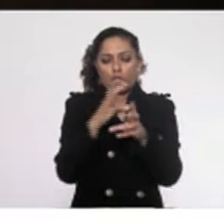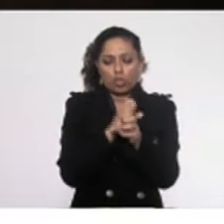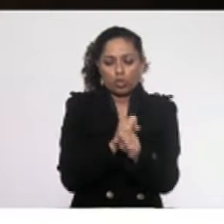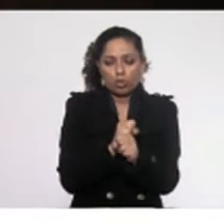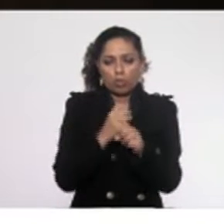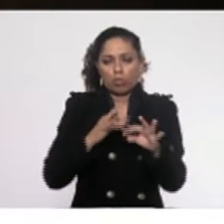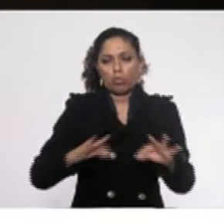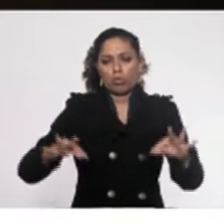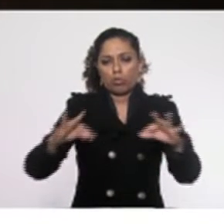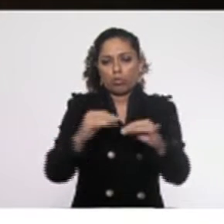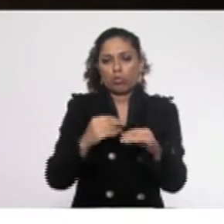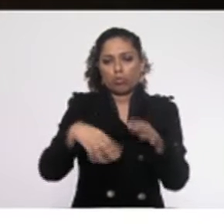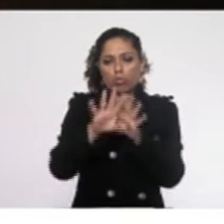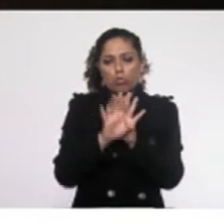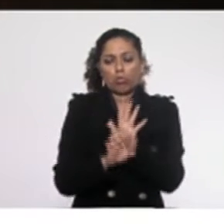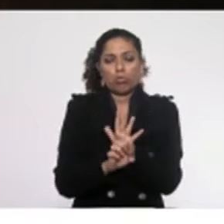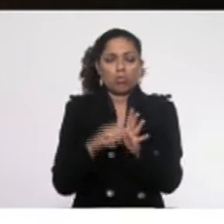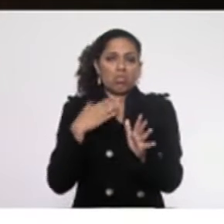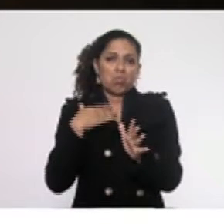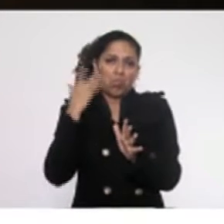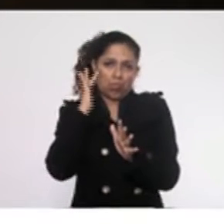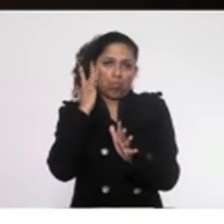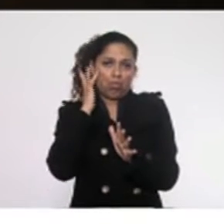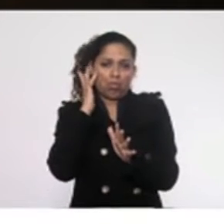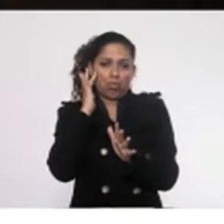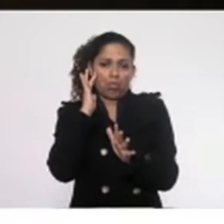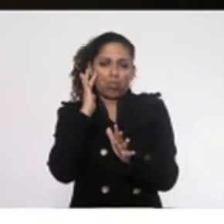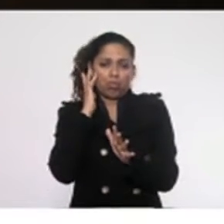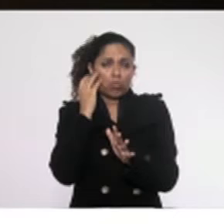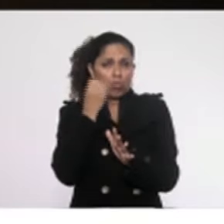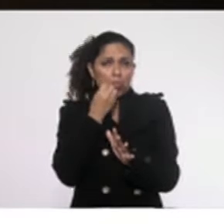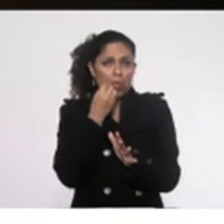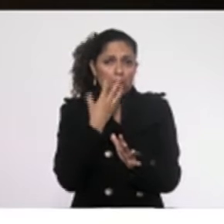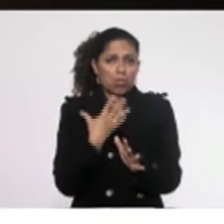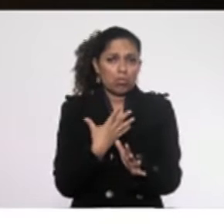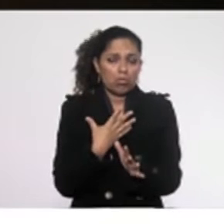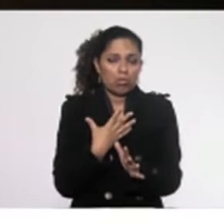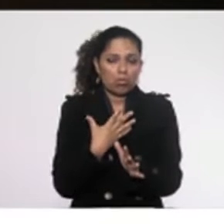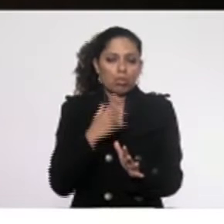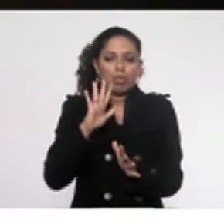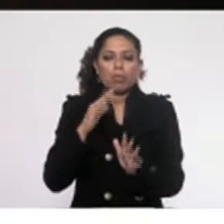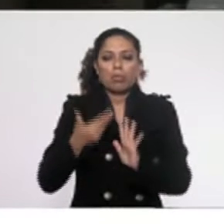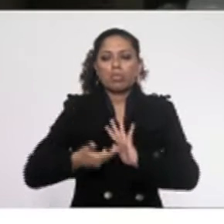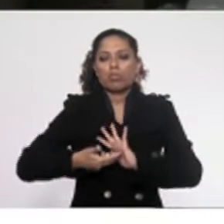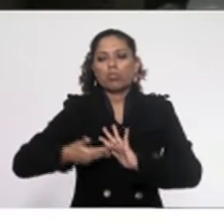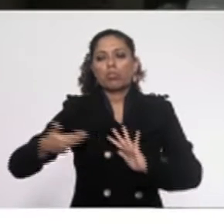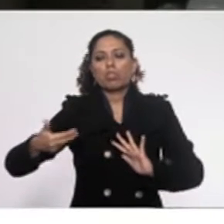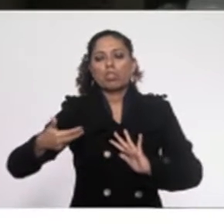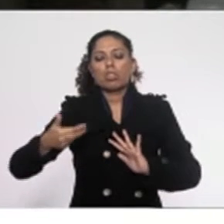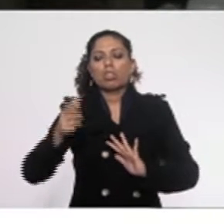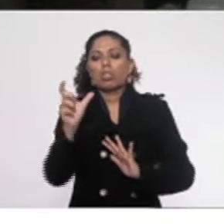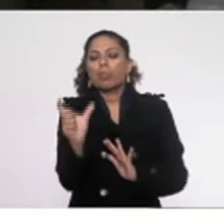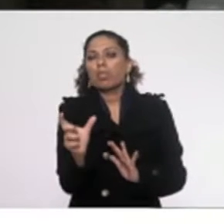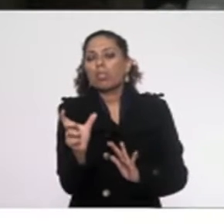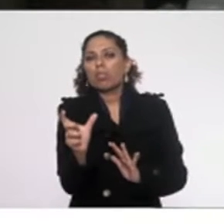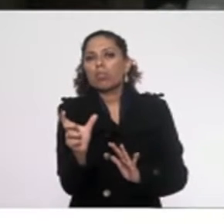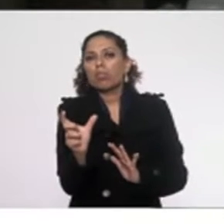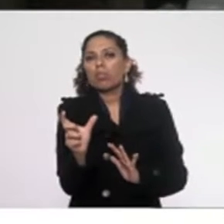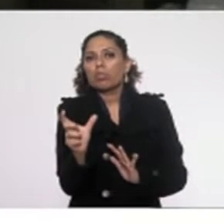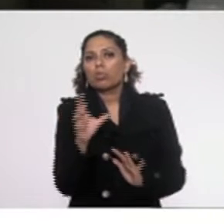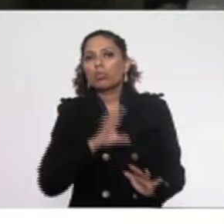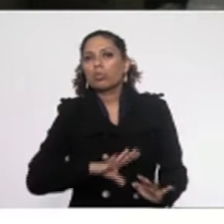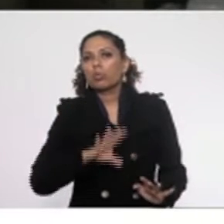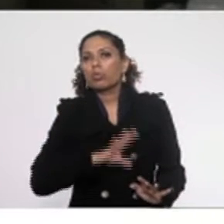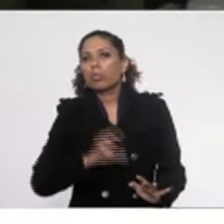emendas, eu, pelo menos no que cabe a mim, considero bastante pertinente. Mas tirando a palavra,